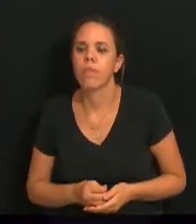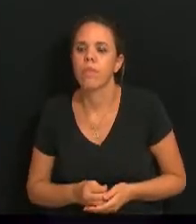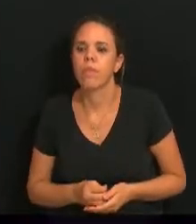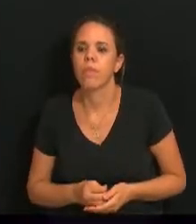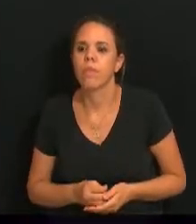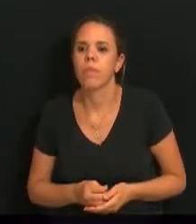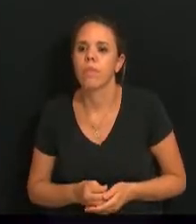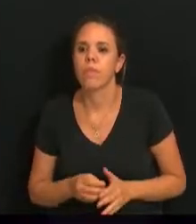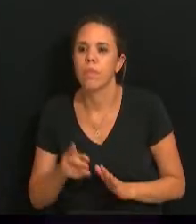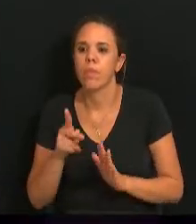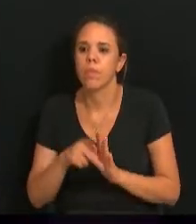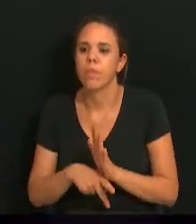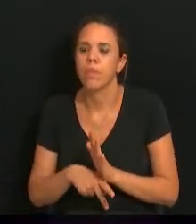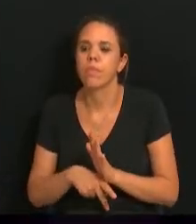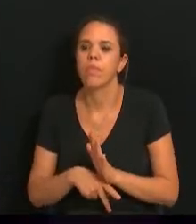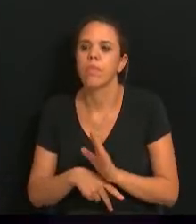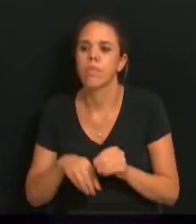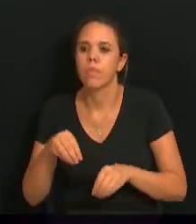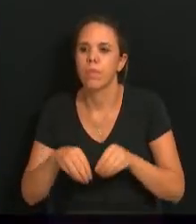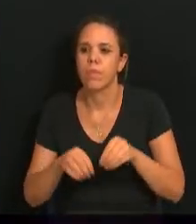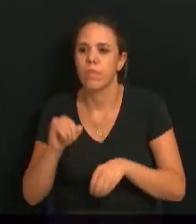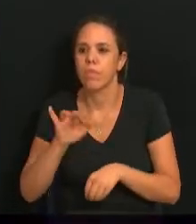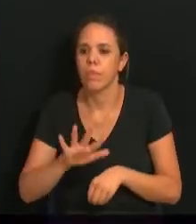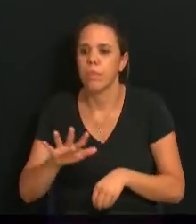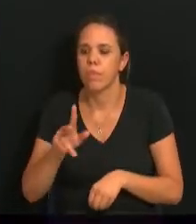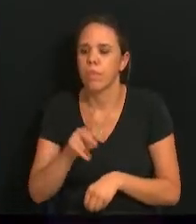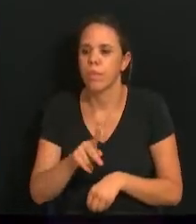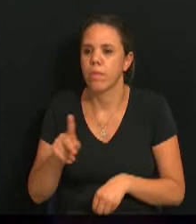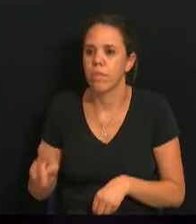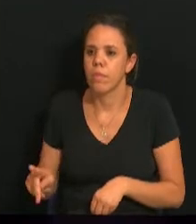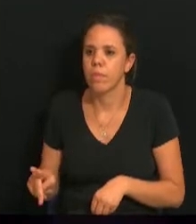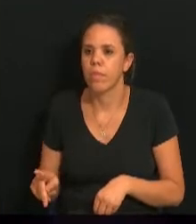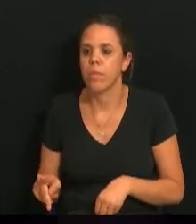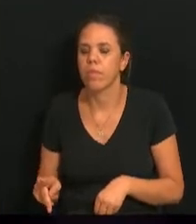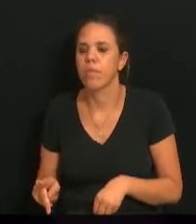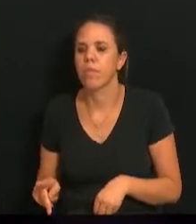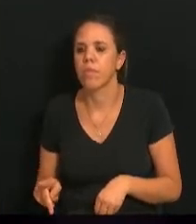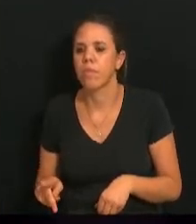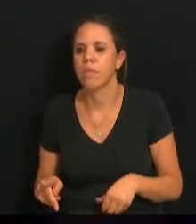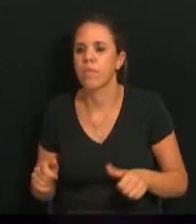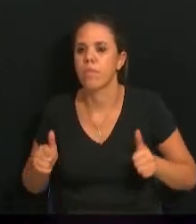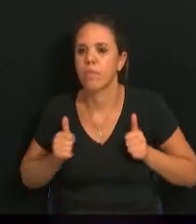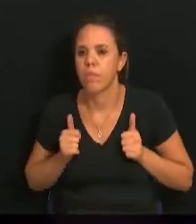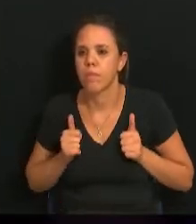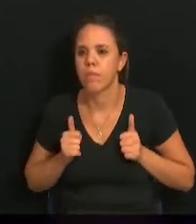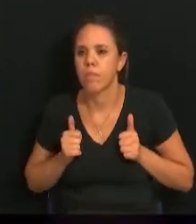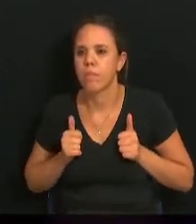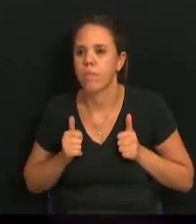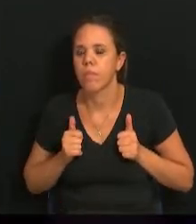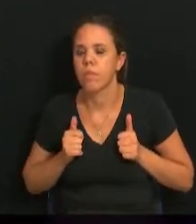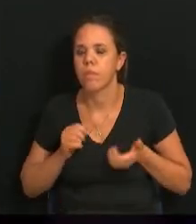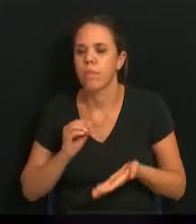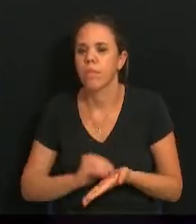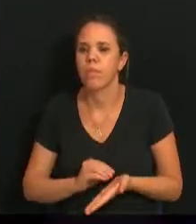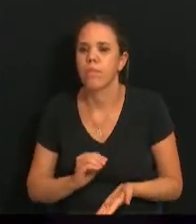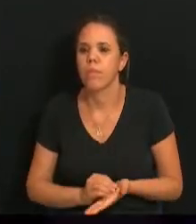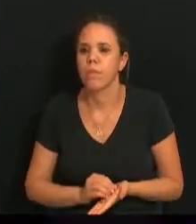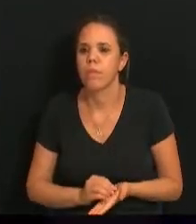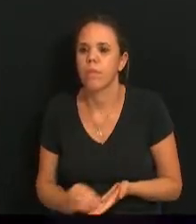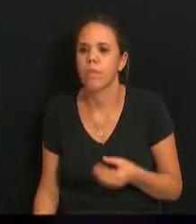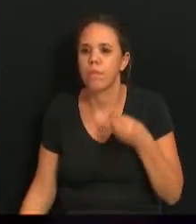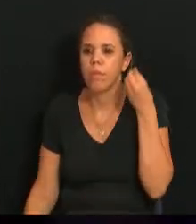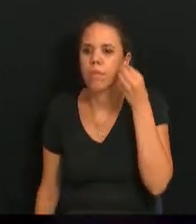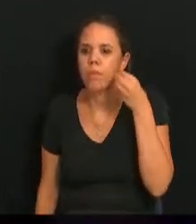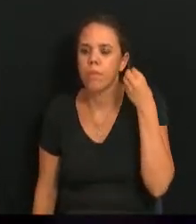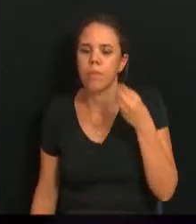Esse projeto procura montar uma imagem de professor, um professor de corpo mole, desatualizado, avesso à